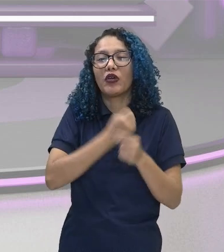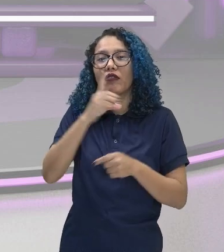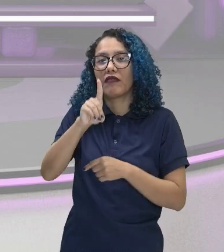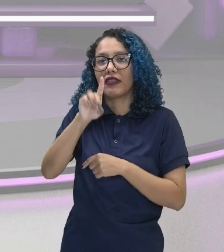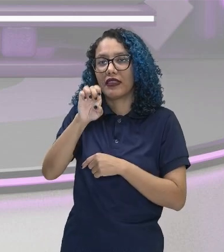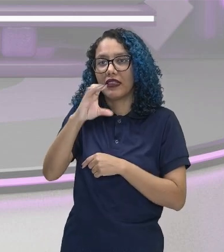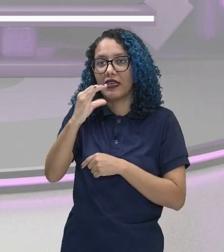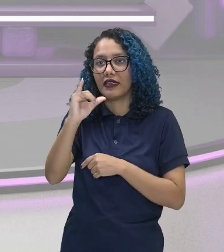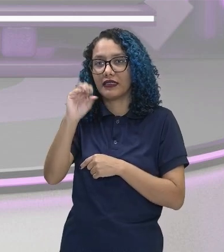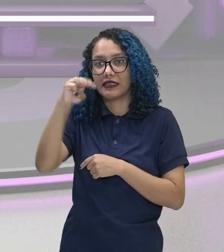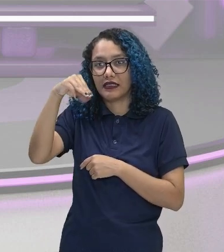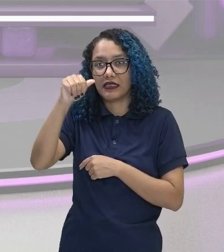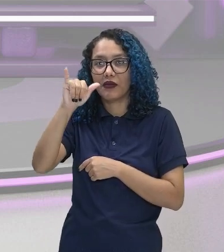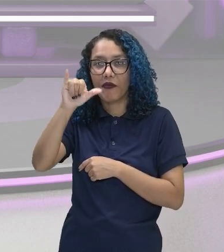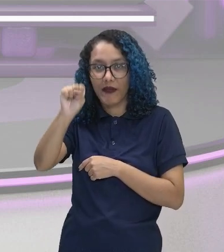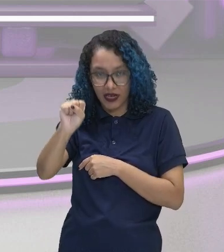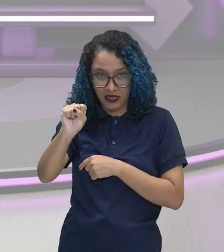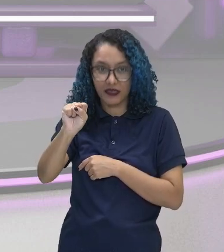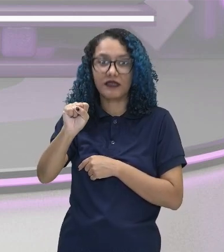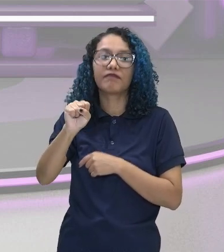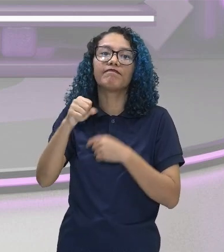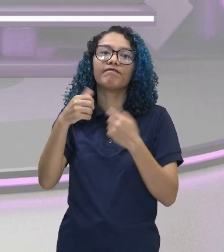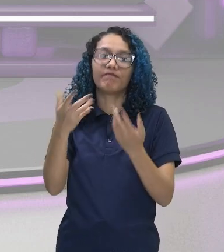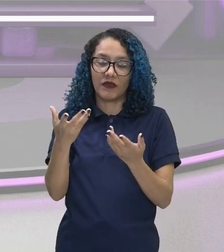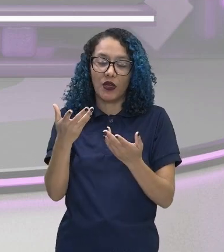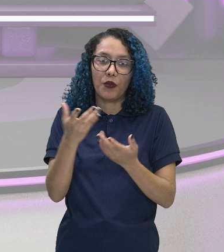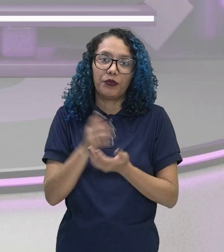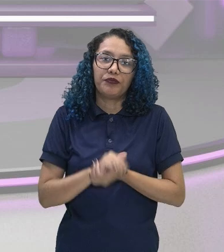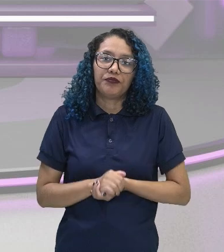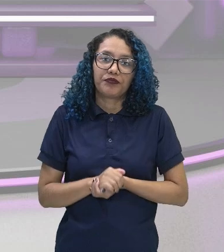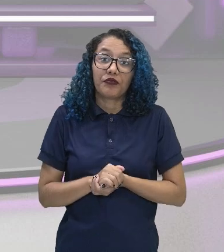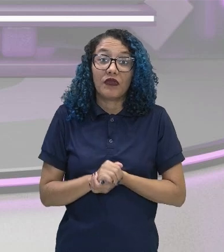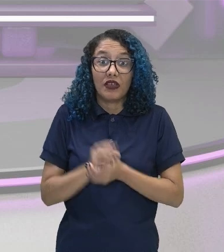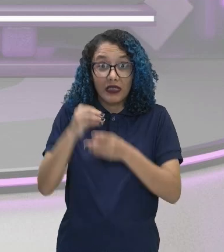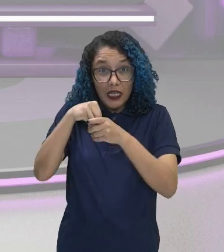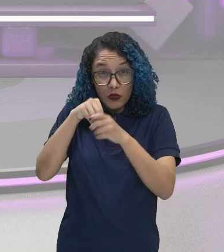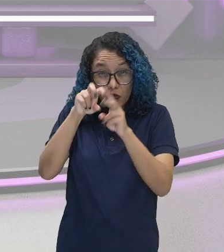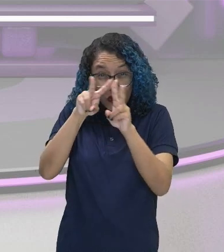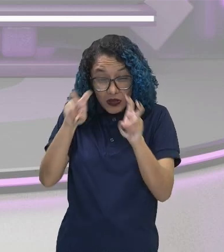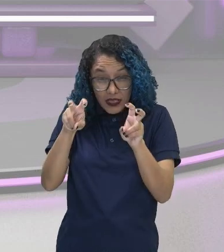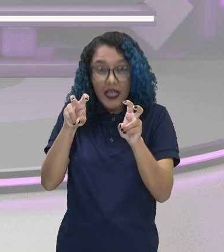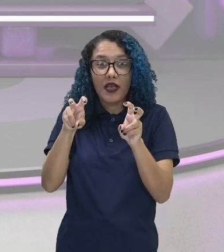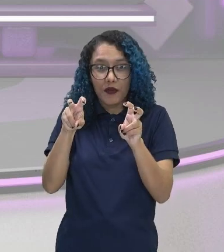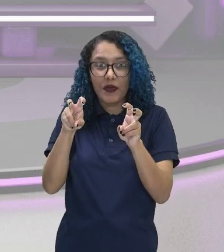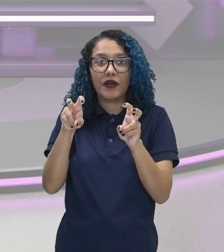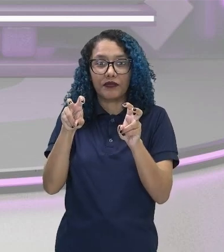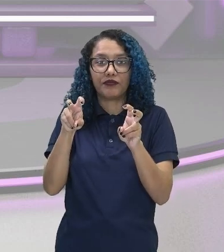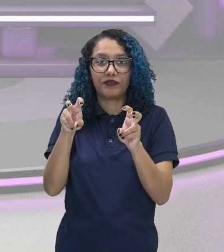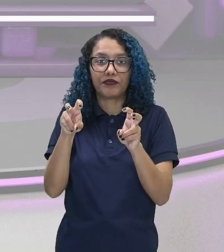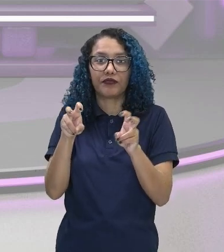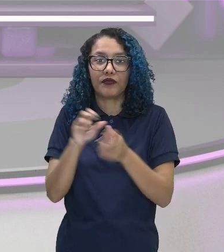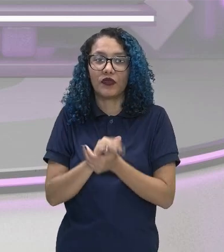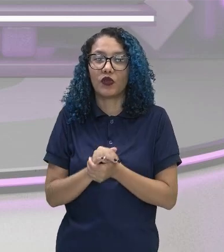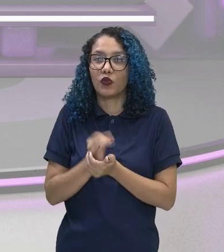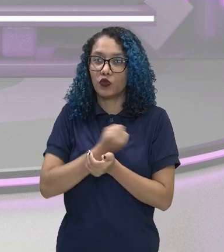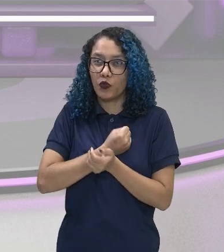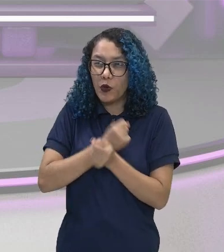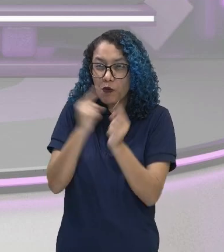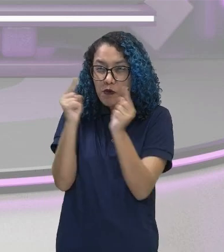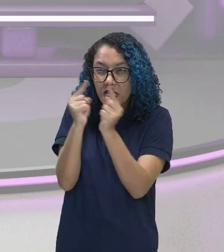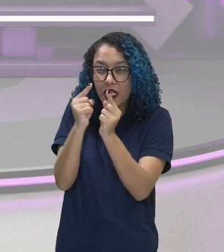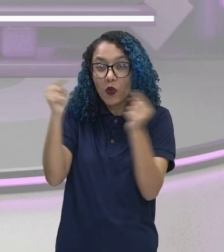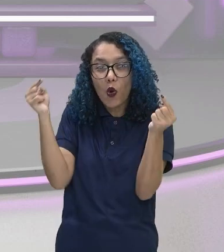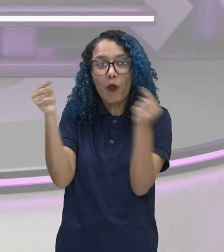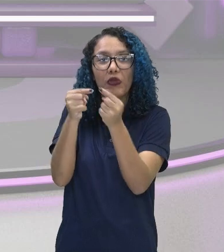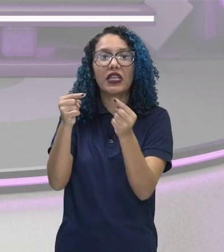números pequenos, aqui no universo da potência de 10, vamos pensar em números que são ditos como sendo números decimais.